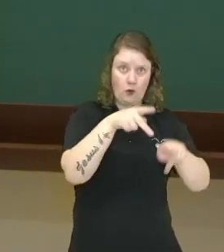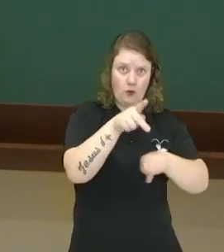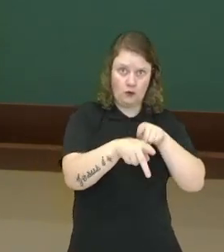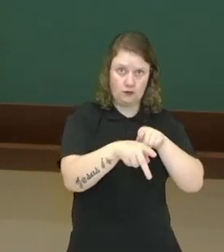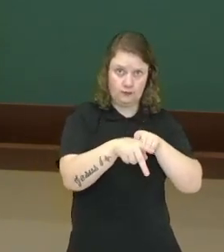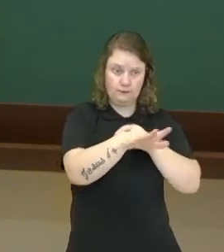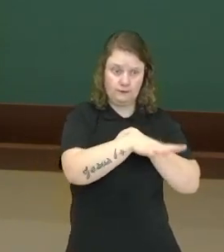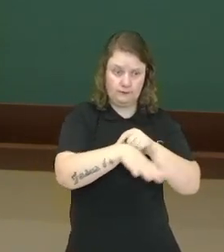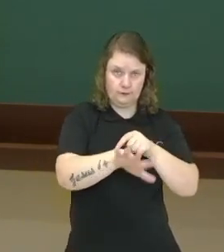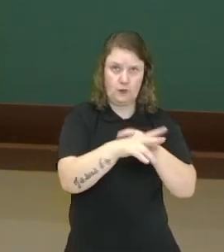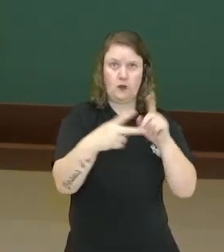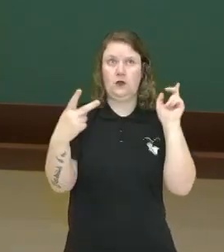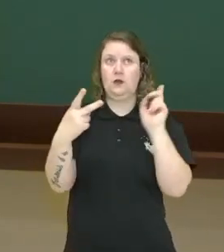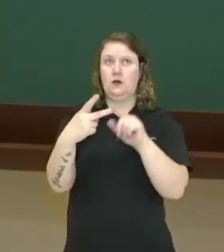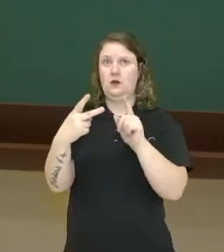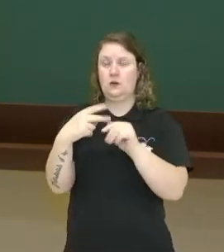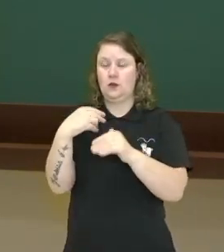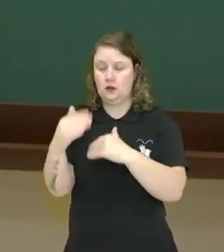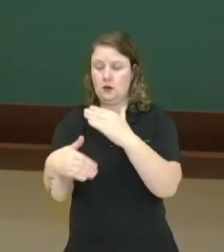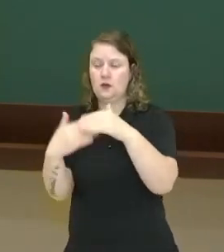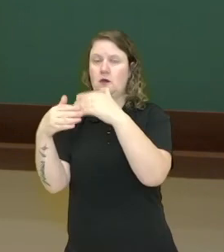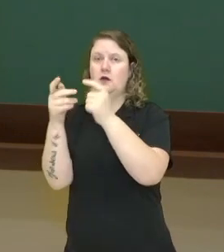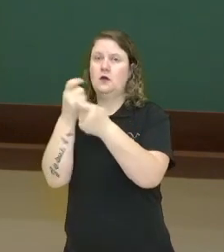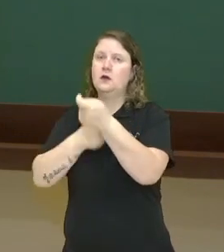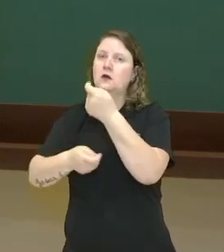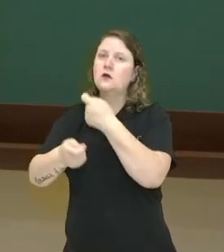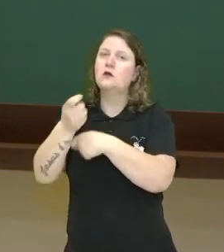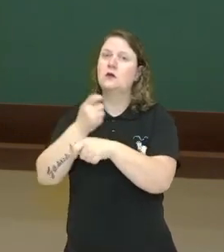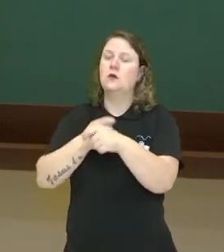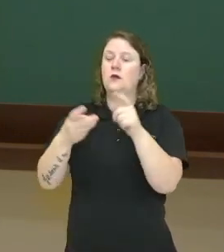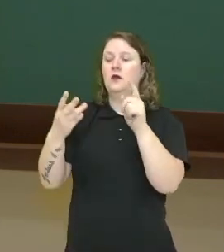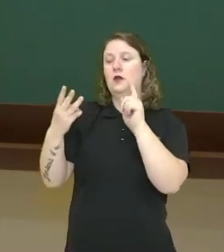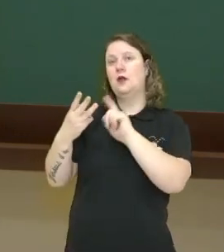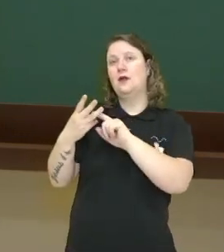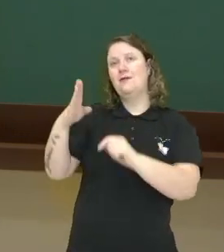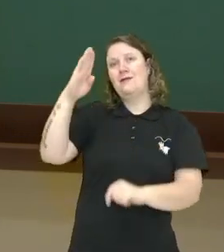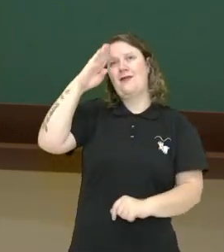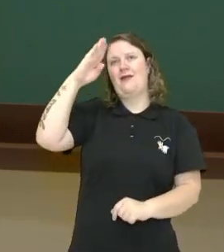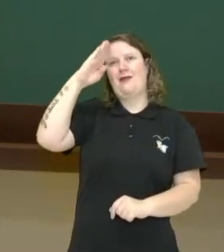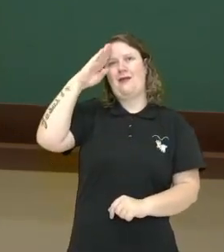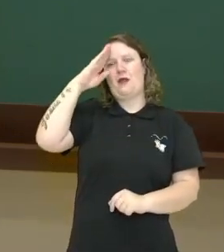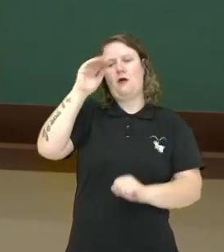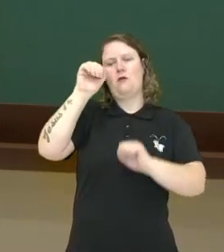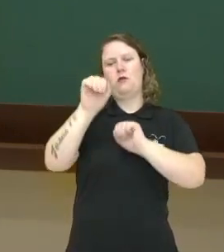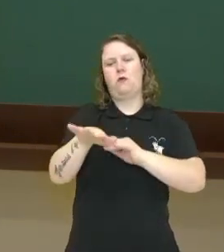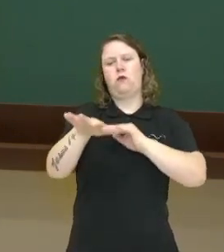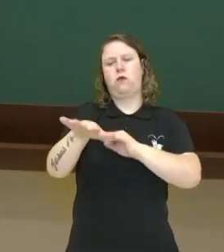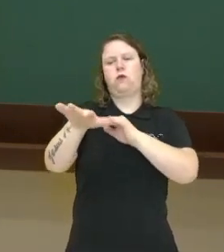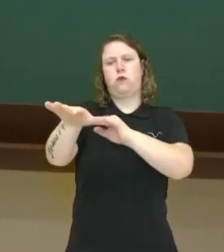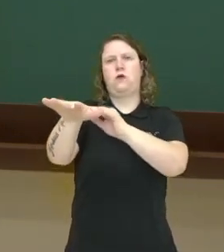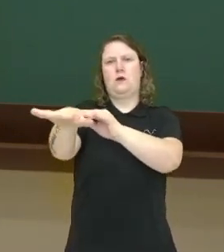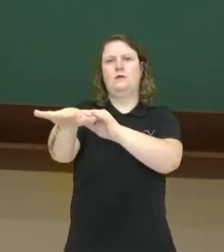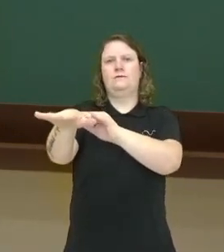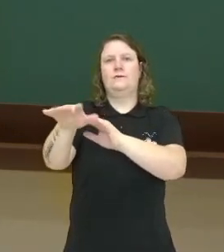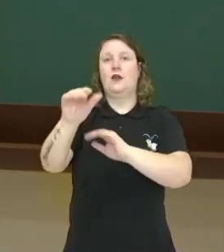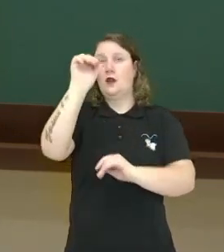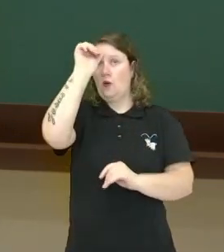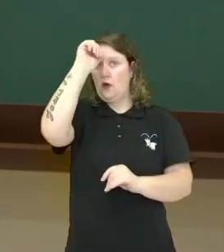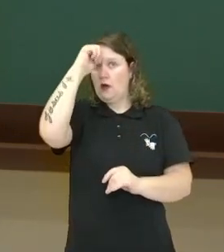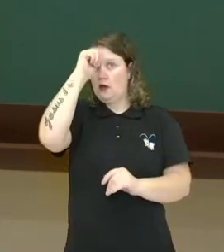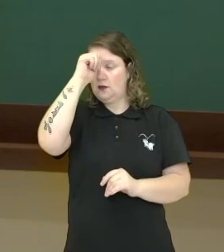né? E também desenvolvimento econômico e militar que a levam a esse patamar ali de potência emergente.